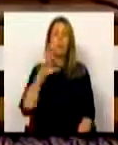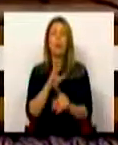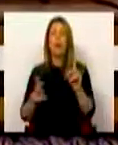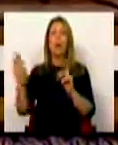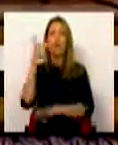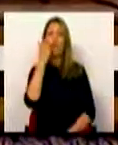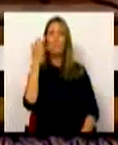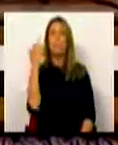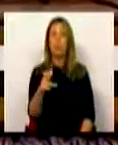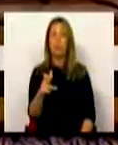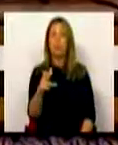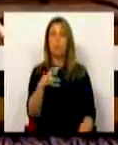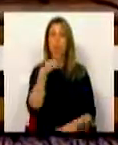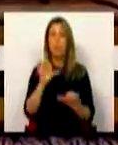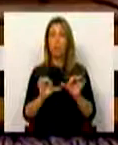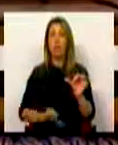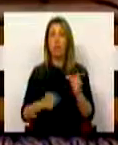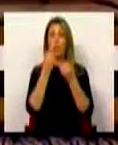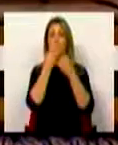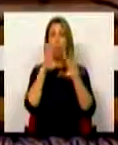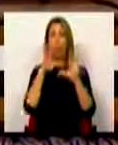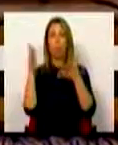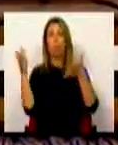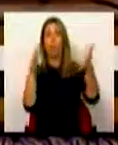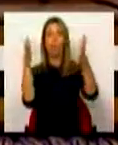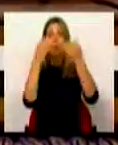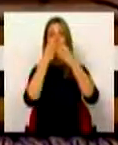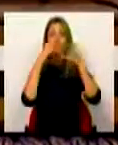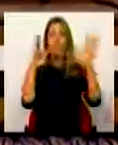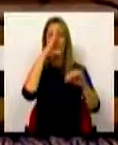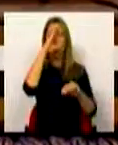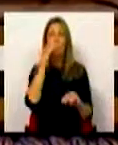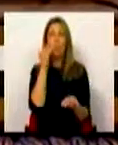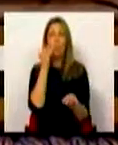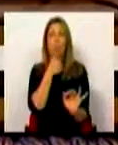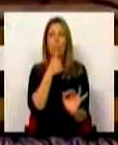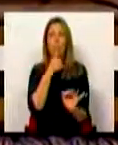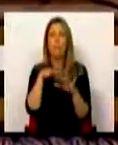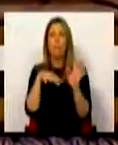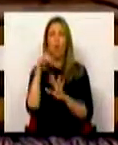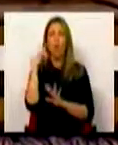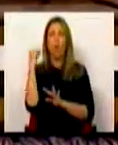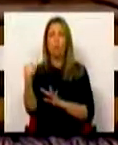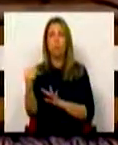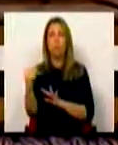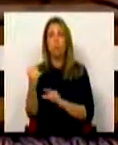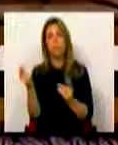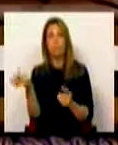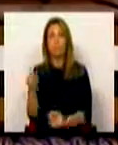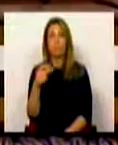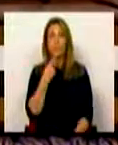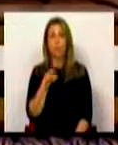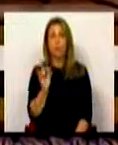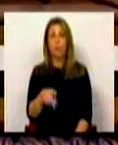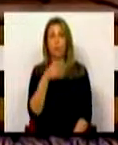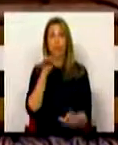pensões, perdeu o discurso, perdeu o norte, não sabe como fazer a oposição e vem para aqui, outra vez, com este